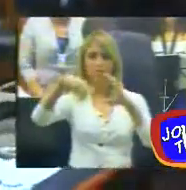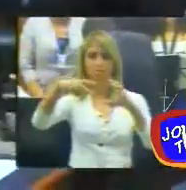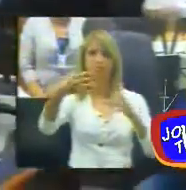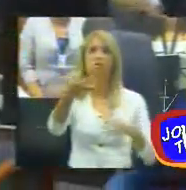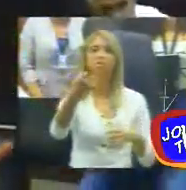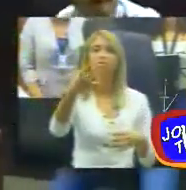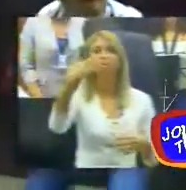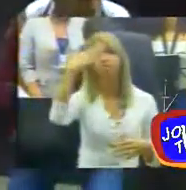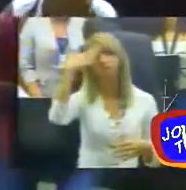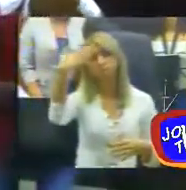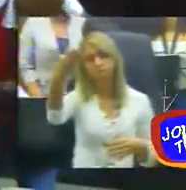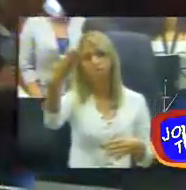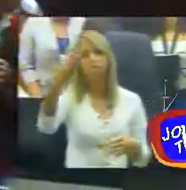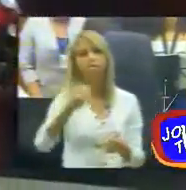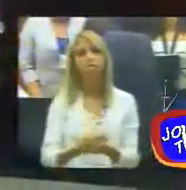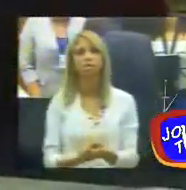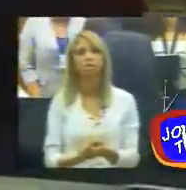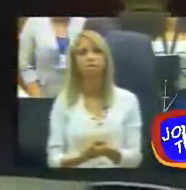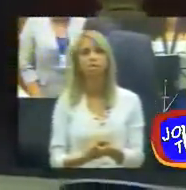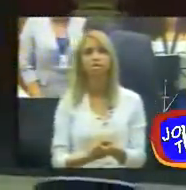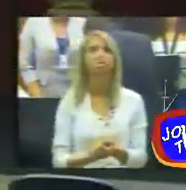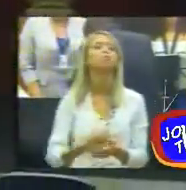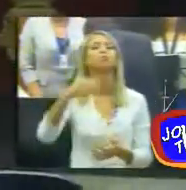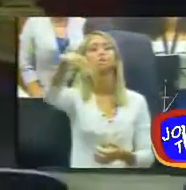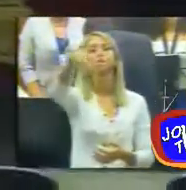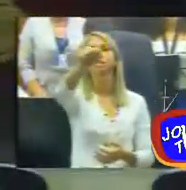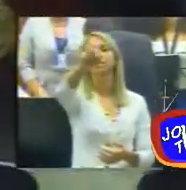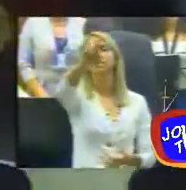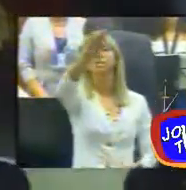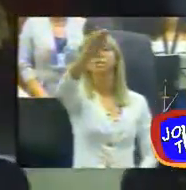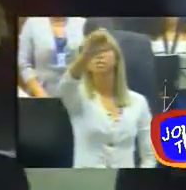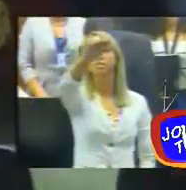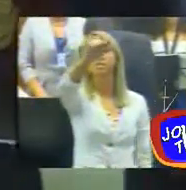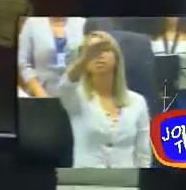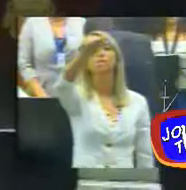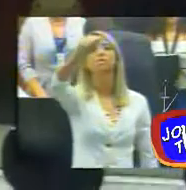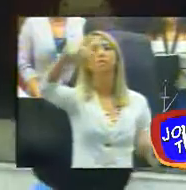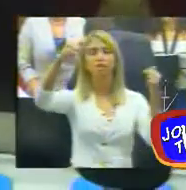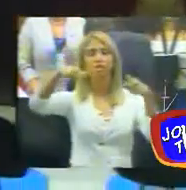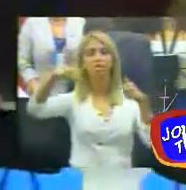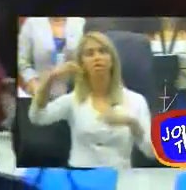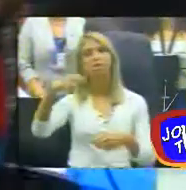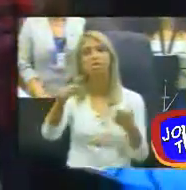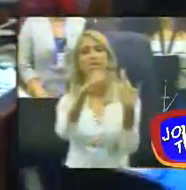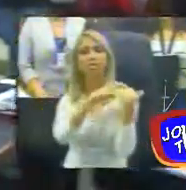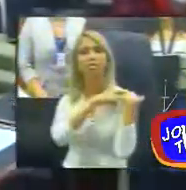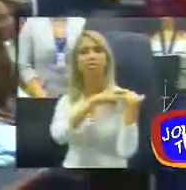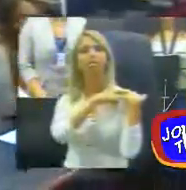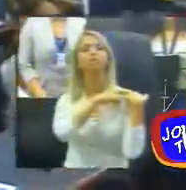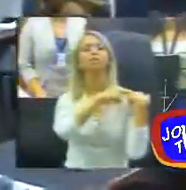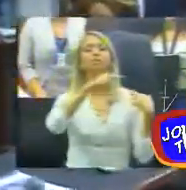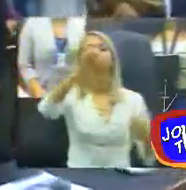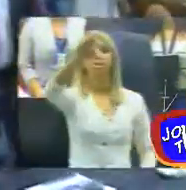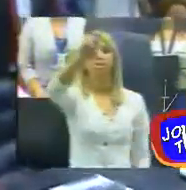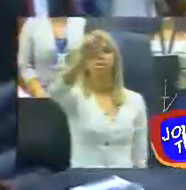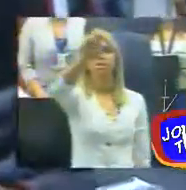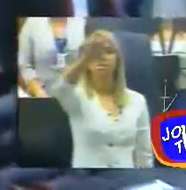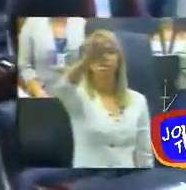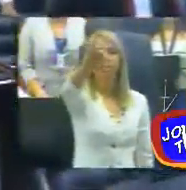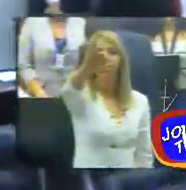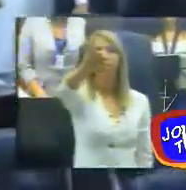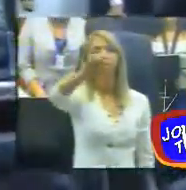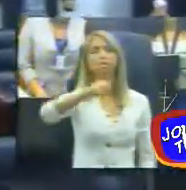agradecer imensamente a presença de Márcia Marques, que é aqui do Rio Barbosa, Manel Rustino, que aqui também se